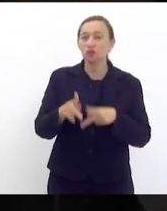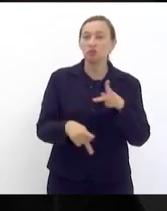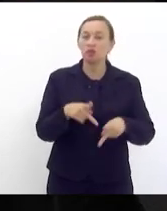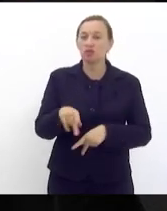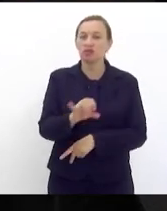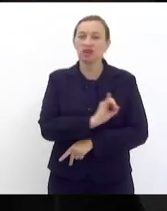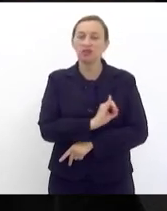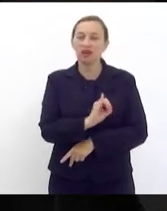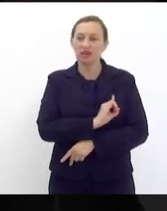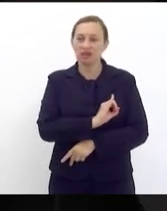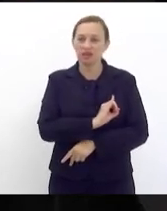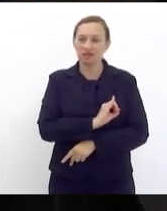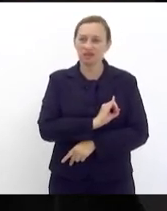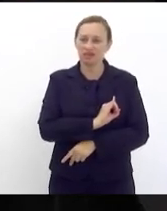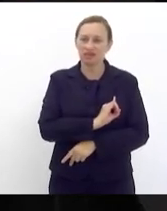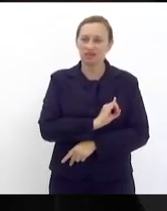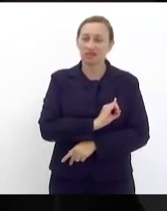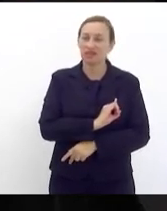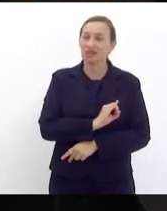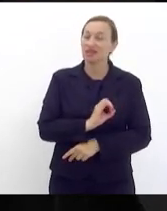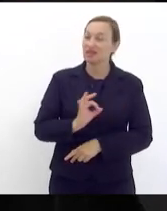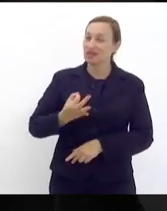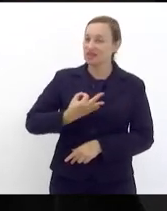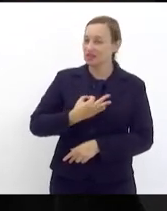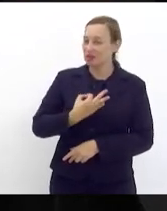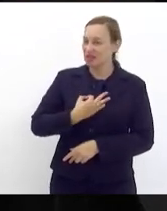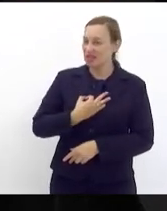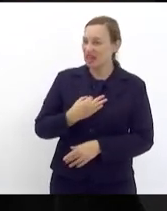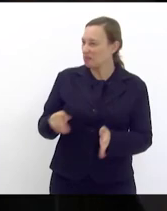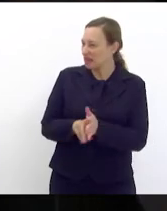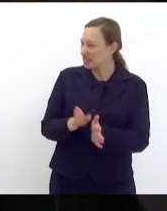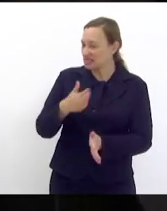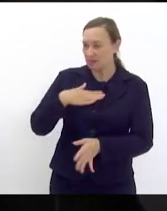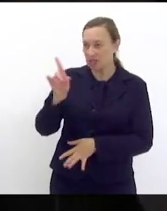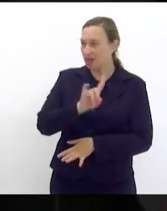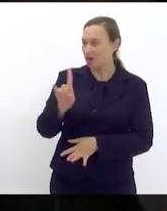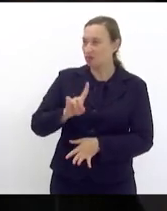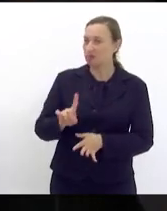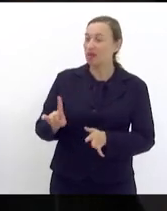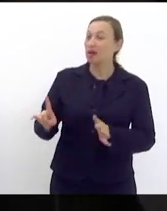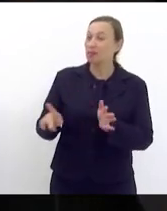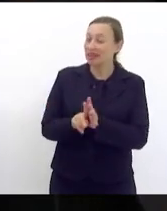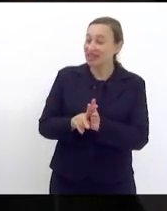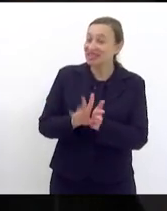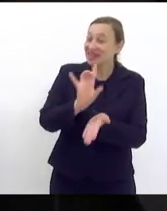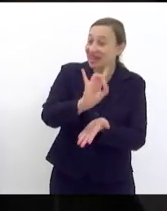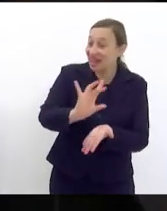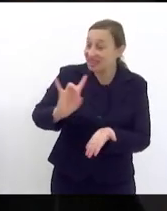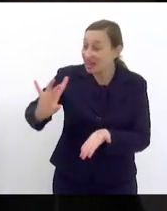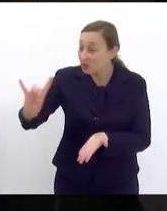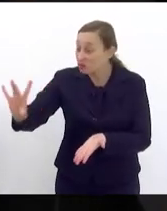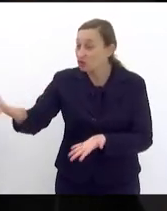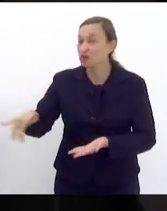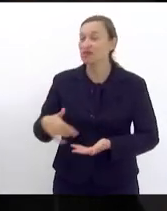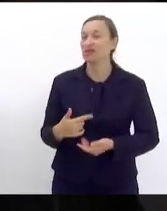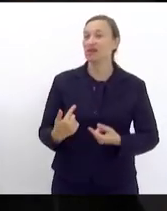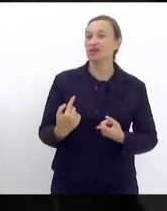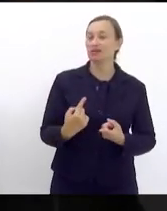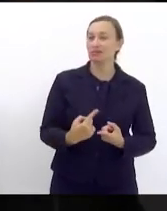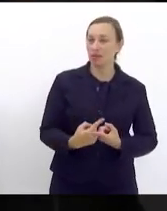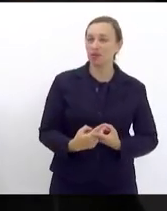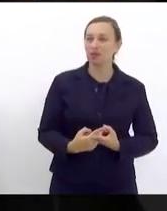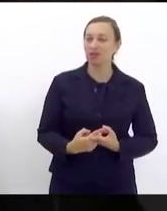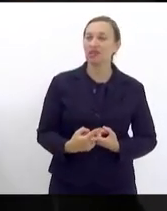de Itaguaí. Essa medalha, ela não é do Rubão. Ela tem um pedacinho de cada um de vocês, porque se eu estou ganhando ela, é